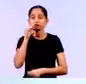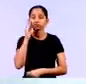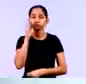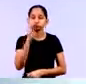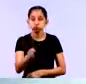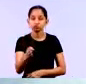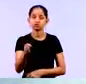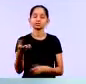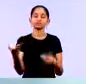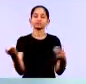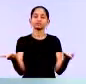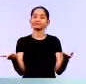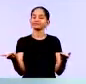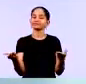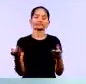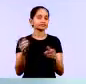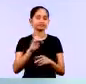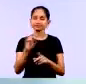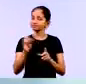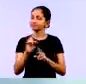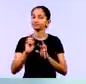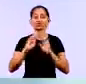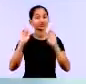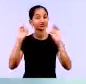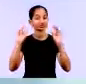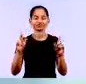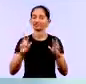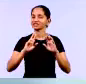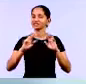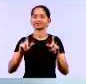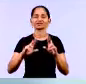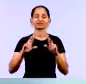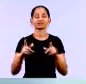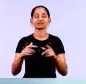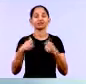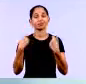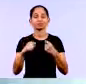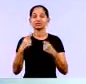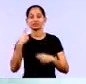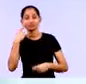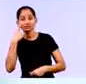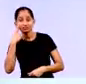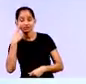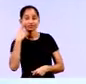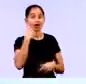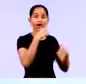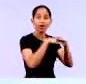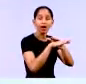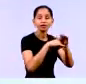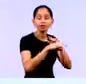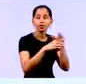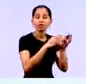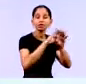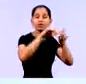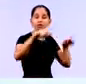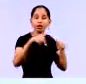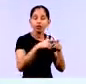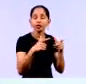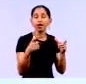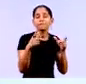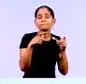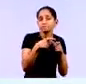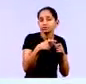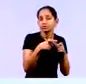minha política de produção vai ser um outro tipo. Eu dependo dessa capacidade de armazenamento. Tá?